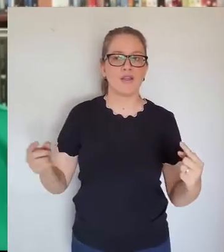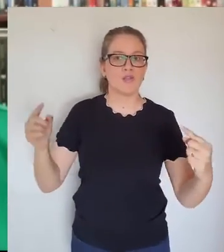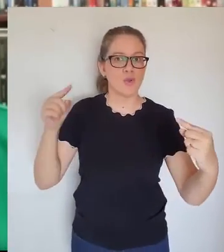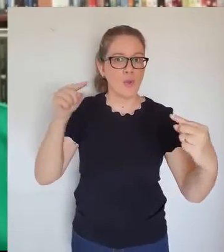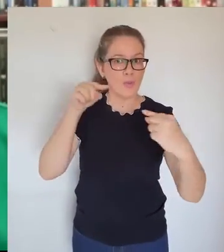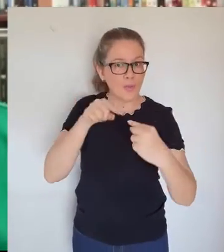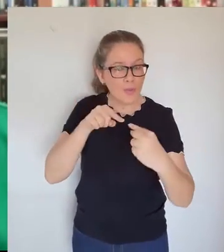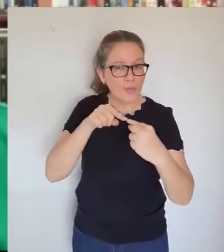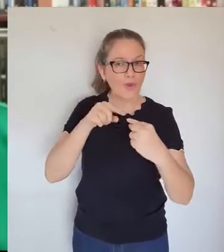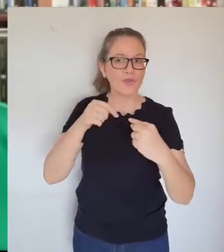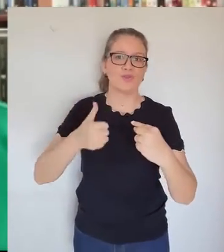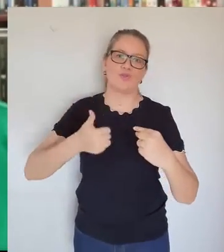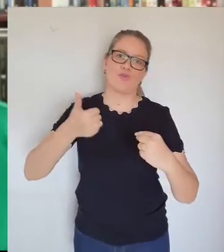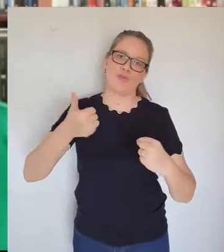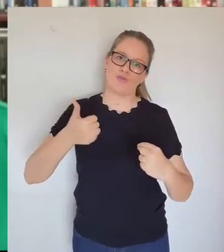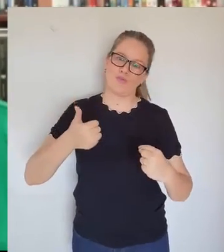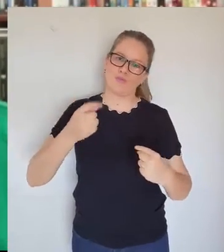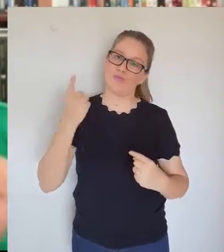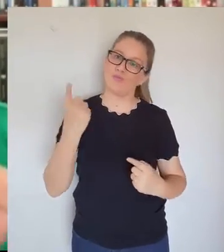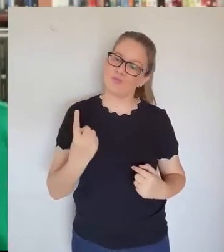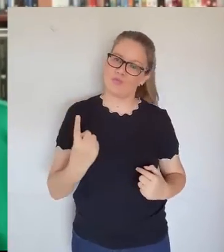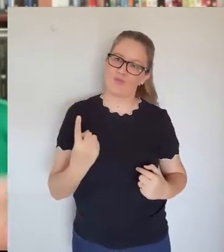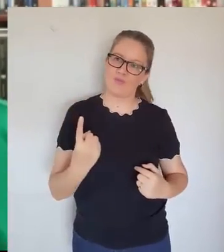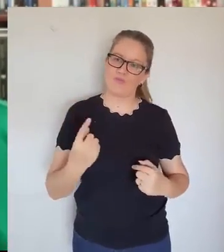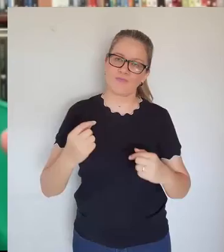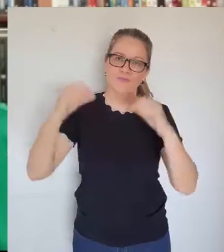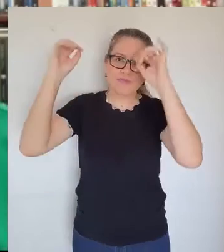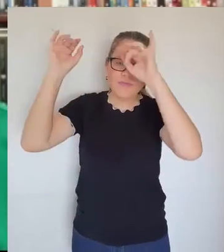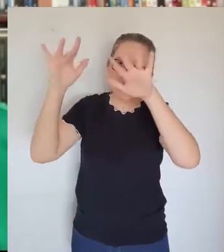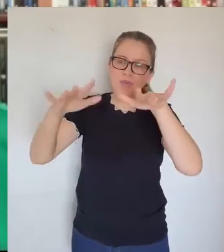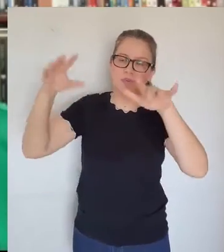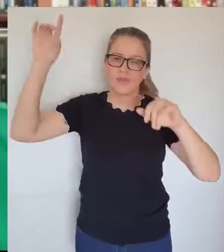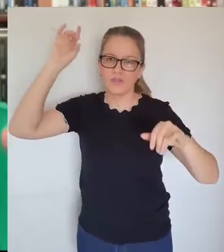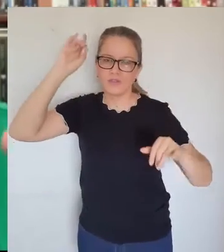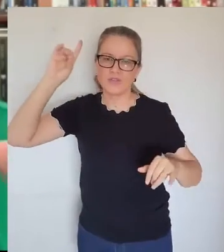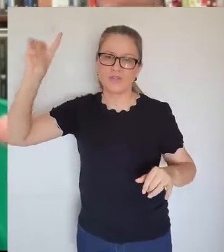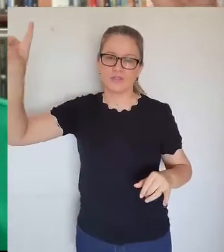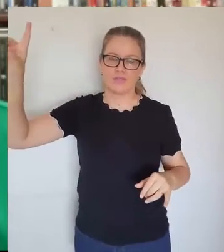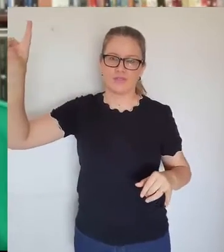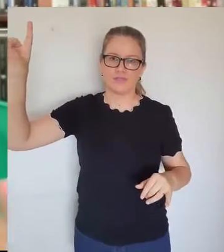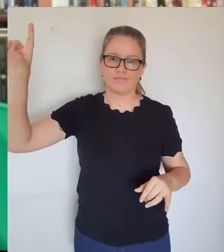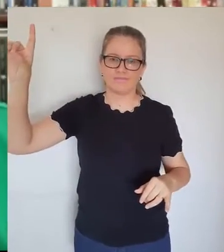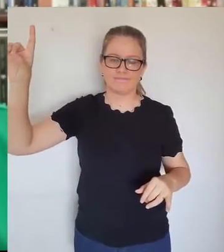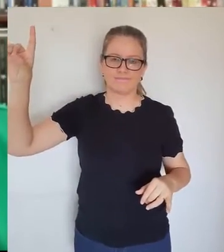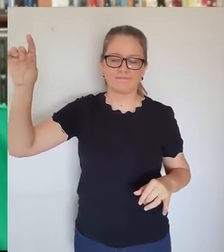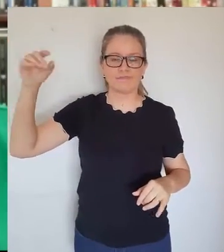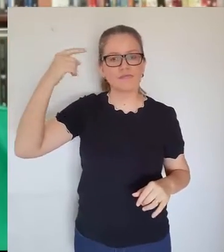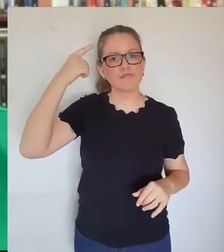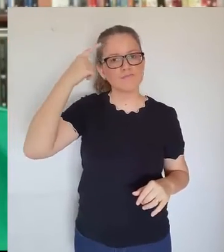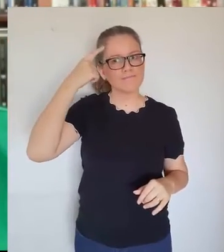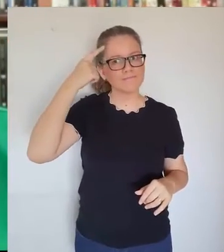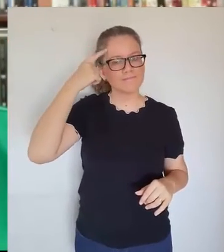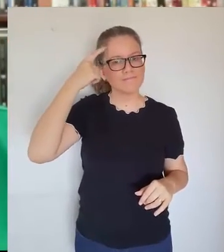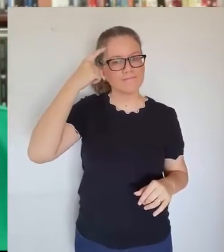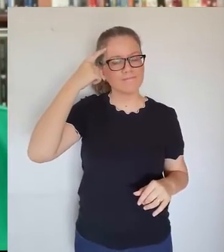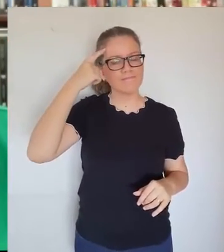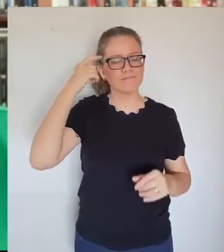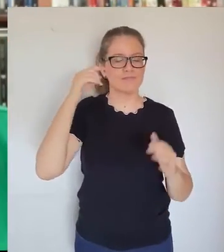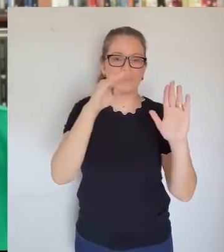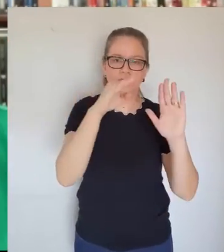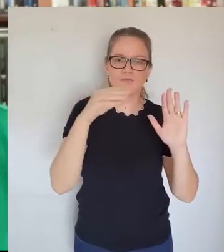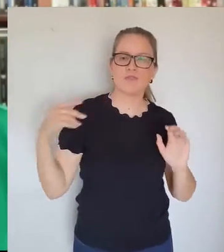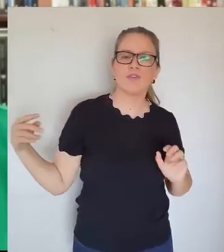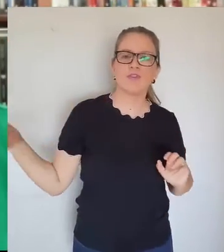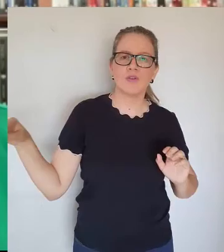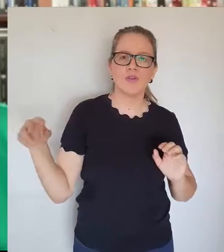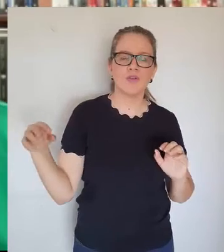os casos, o propósito é o mesmo, a glória dele. Então, com isso em mente, vamos ver as